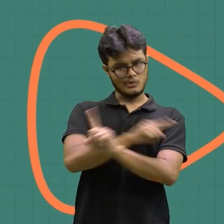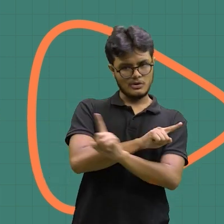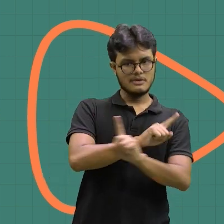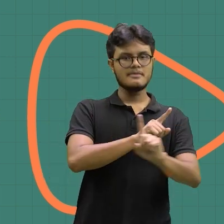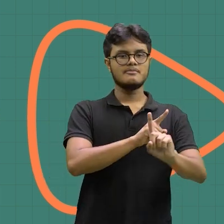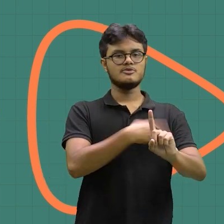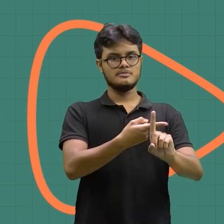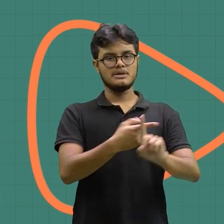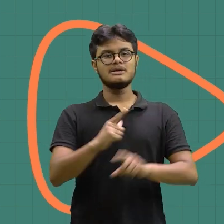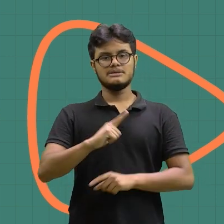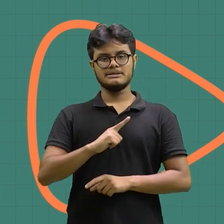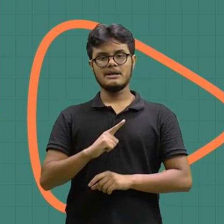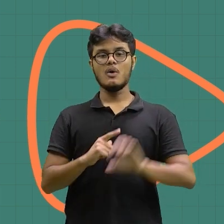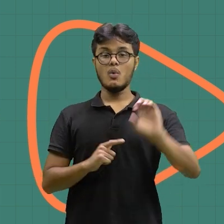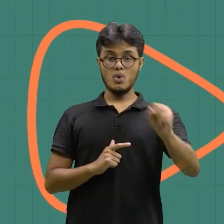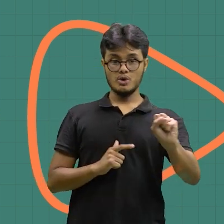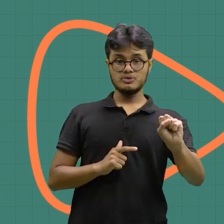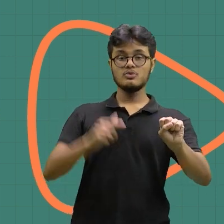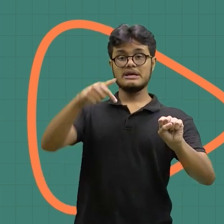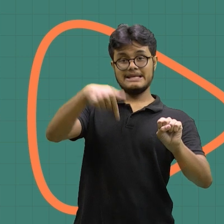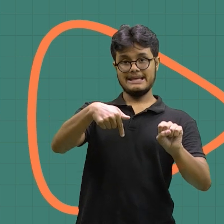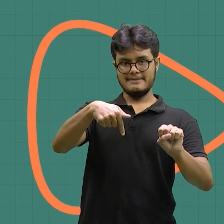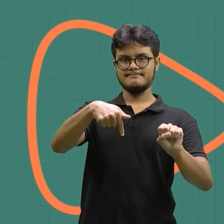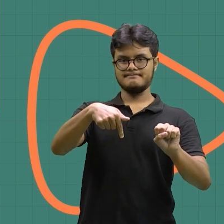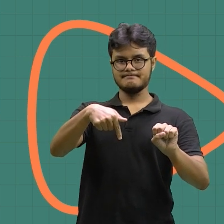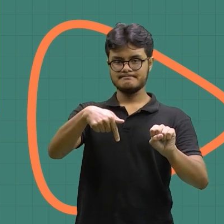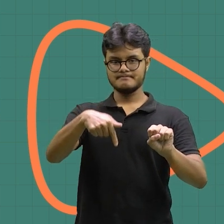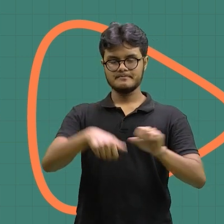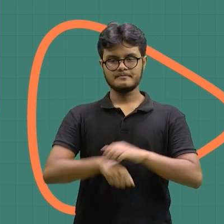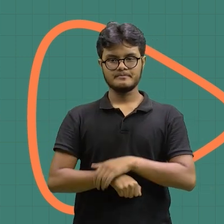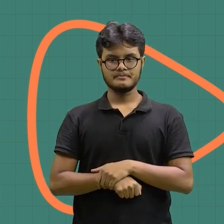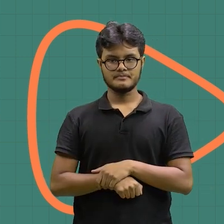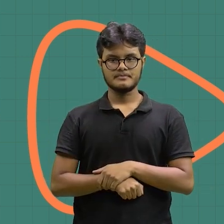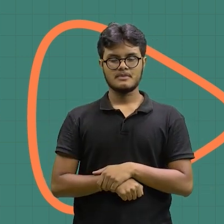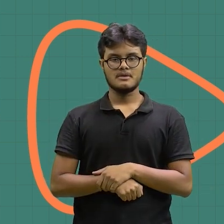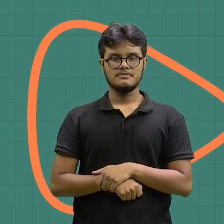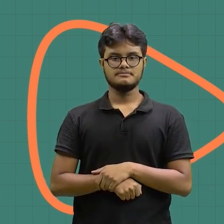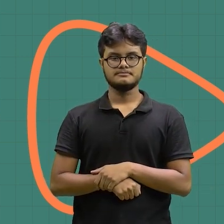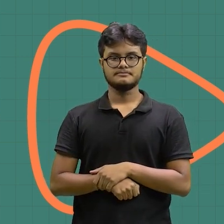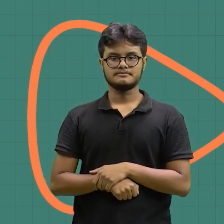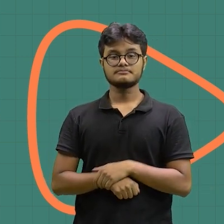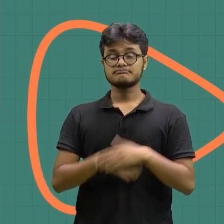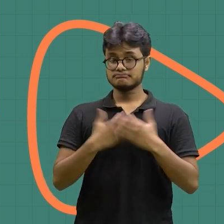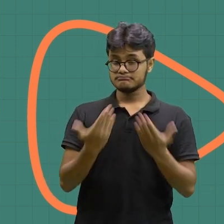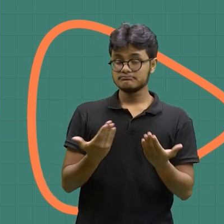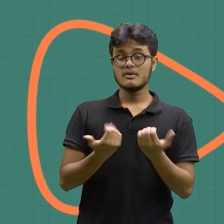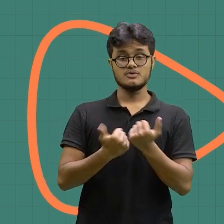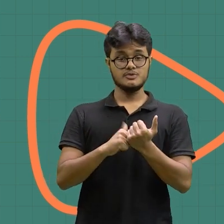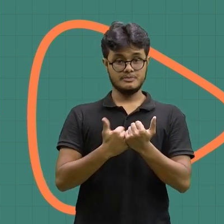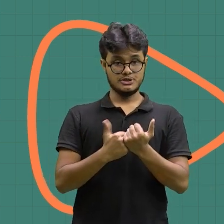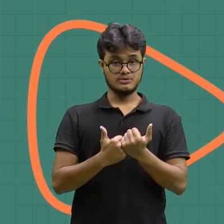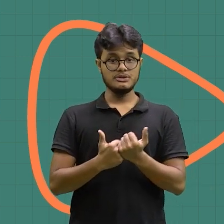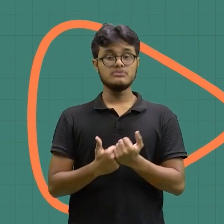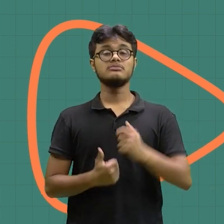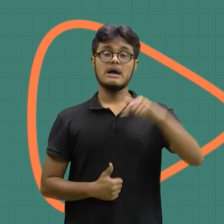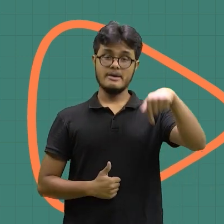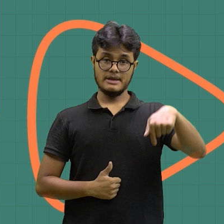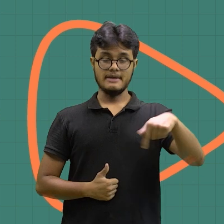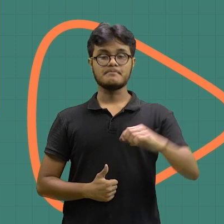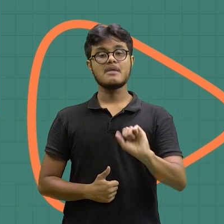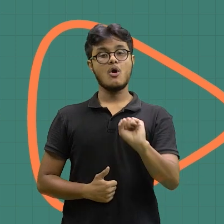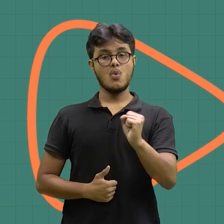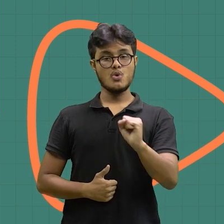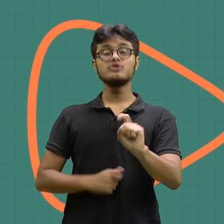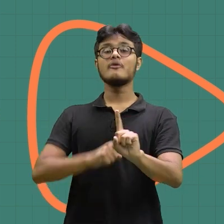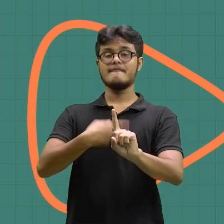relação aqui. Lembrando que minha carga final foi igual a 2 Coulomb. Basta substituir aí o valor de carga final